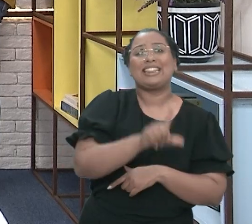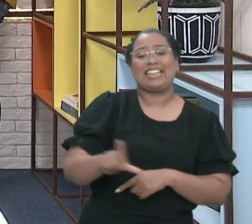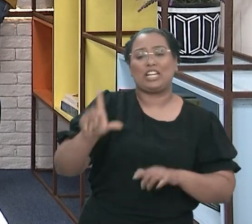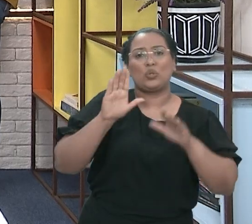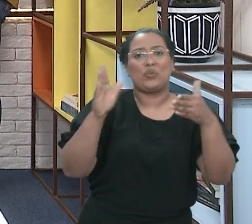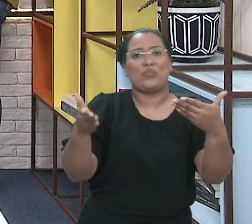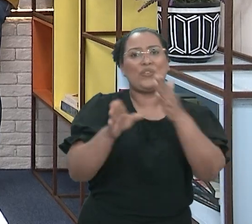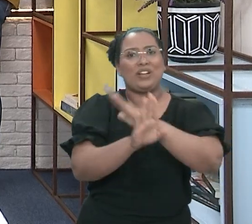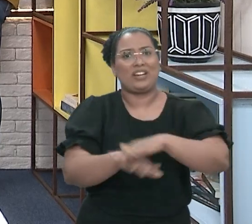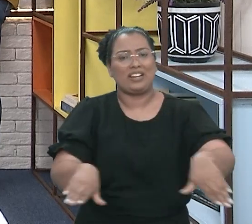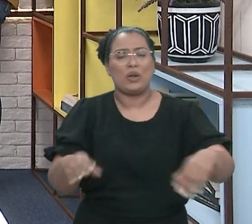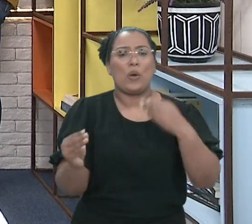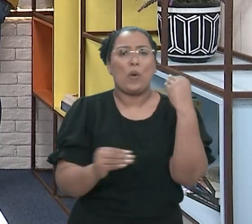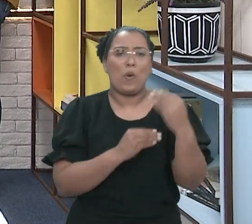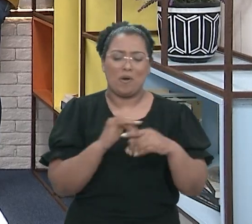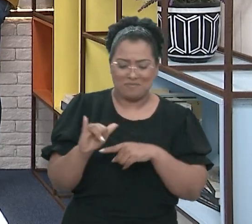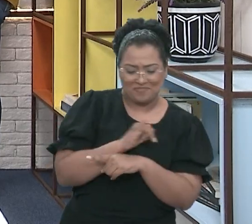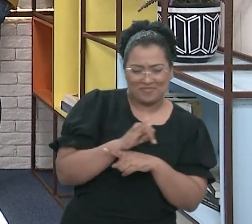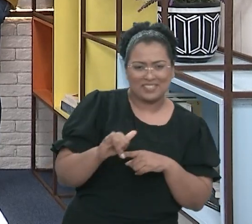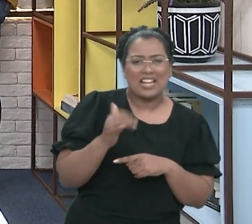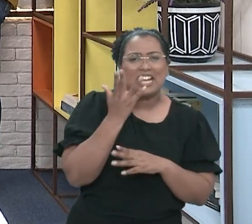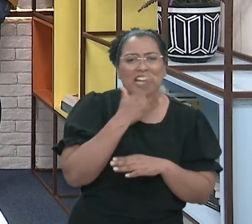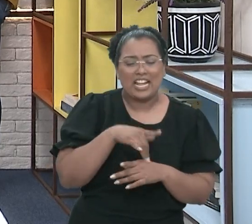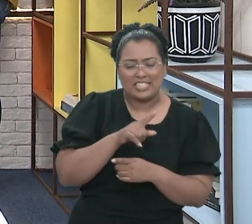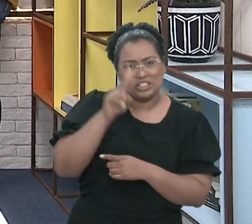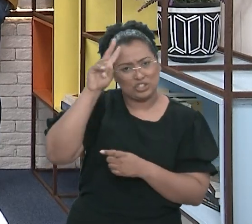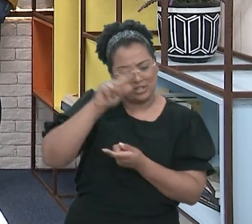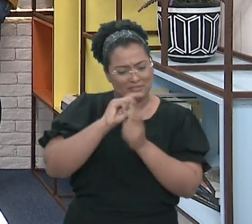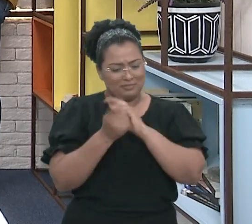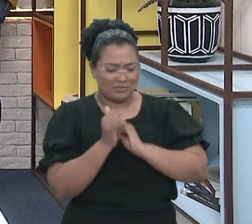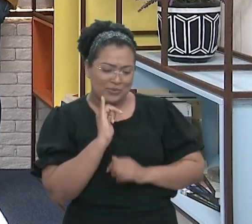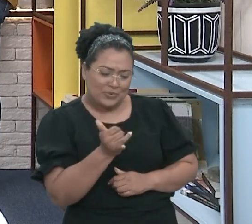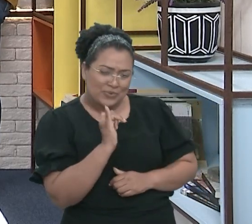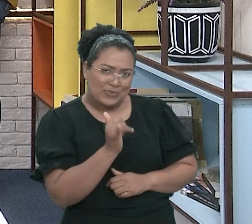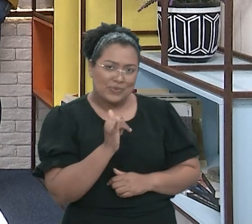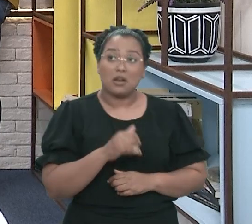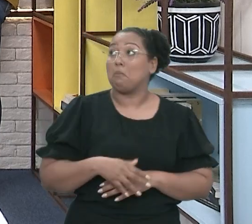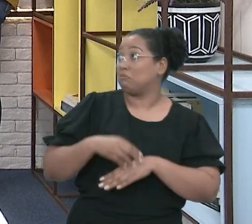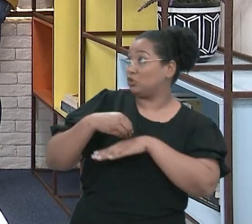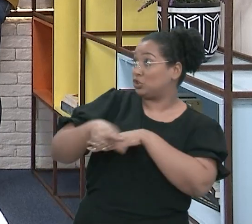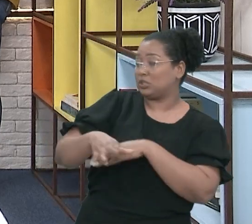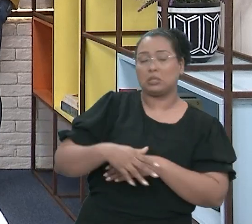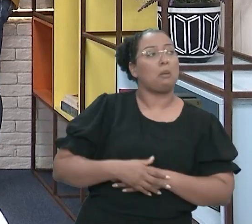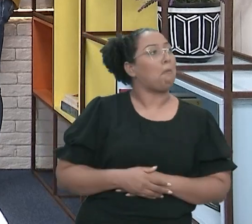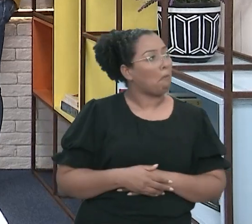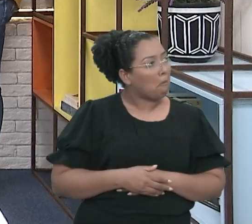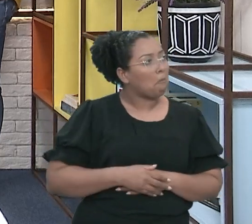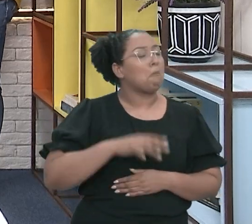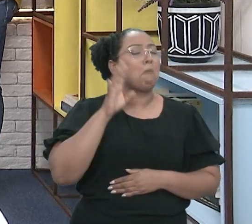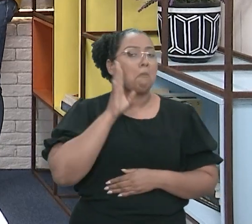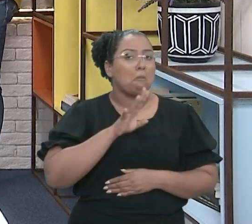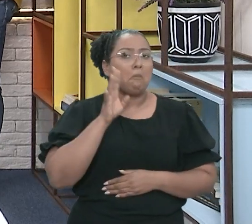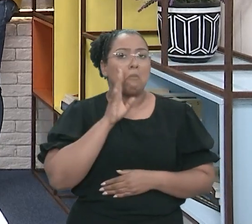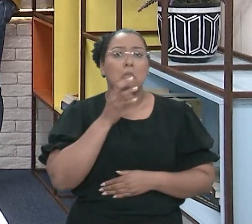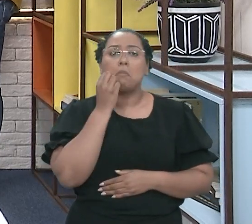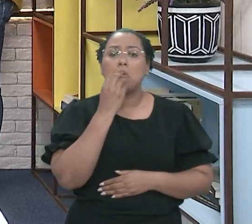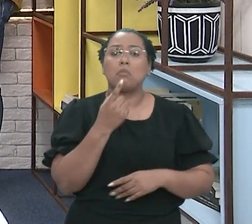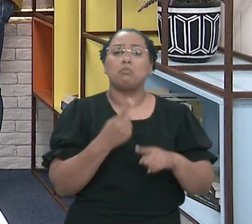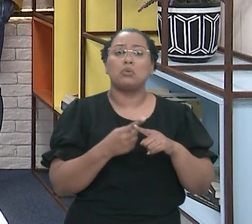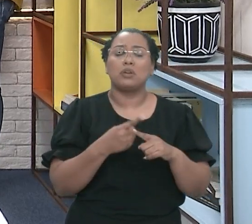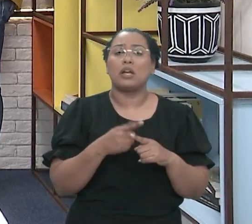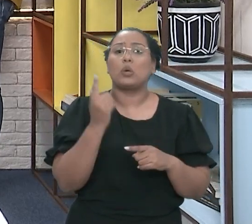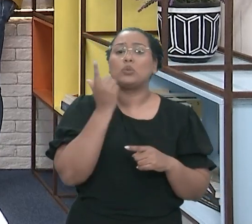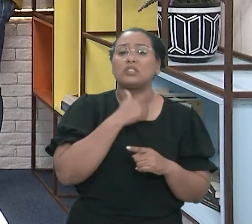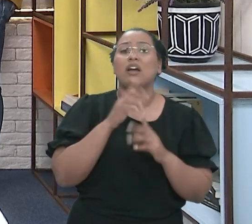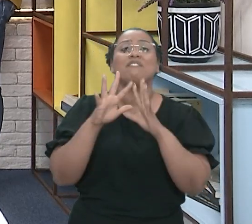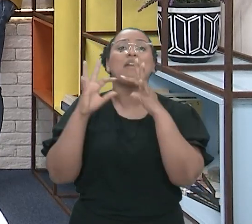infantil, a arte de contar histórias com a primeira infância, é muito bem mesmo, então dica dada, Cássio. E bom sim, né, Amadeus, que faz essa interação